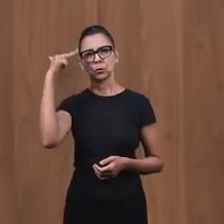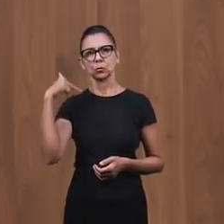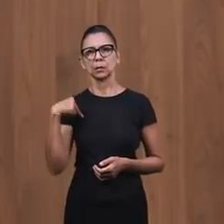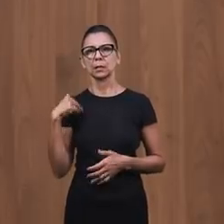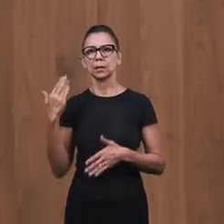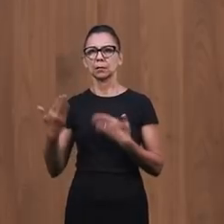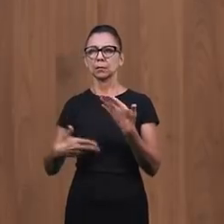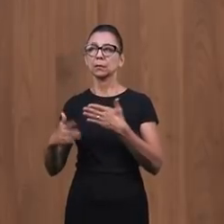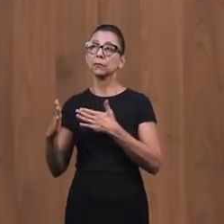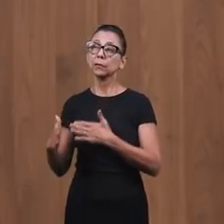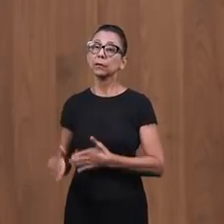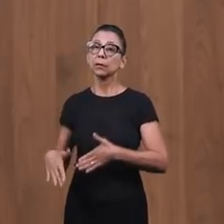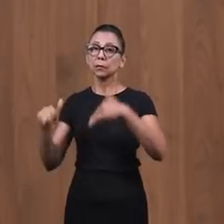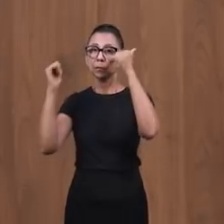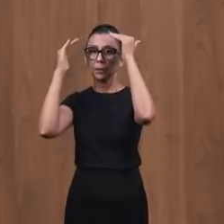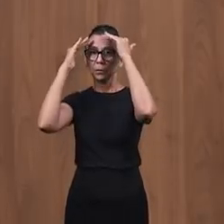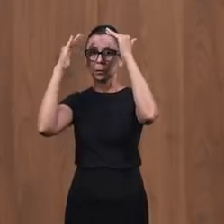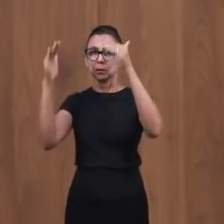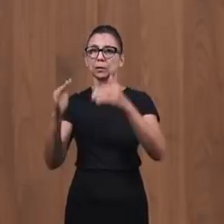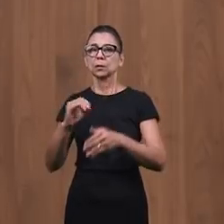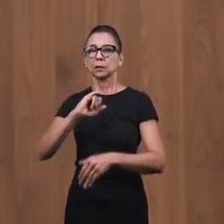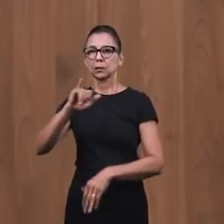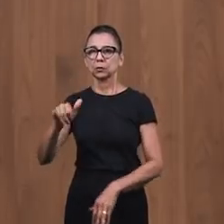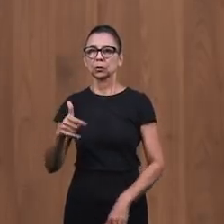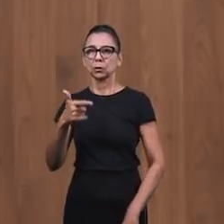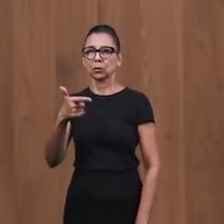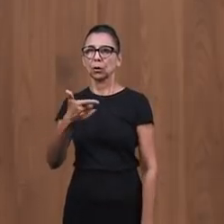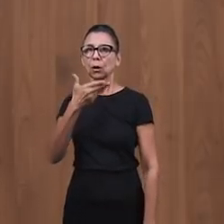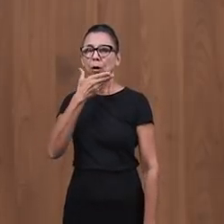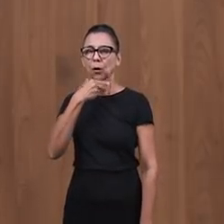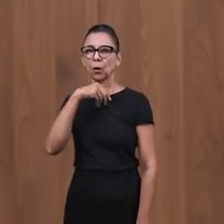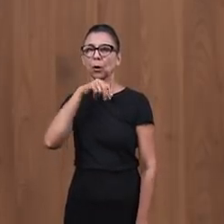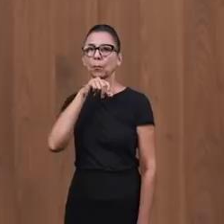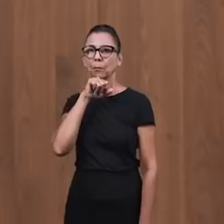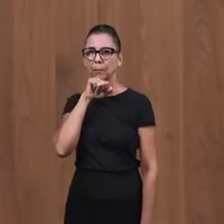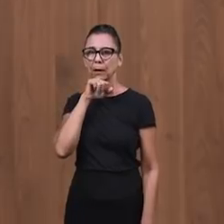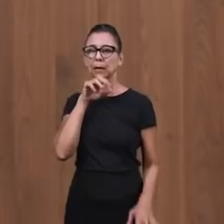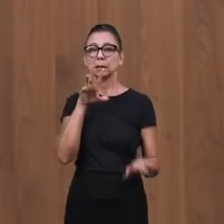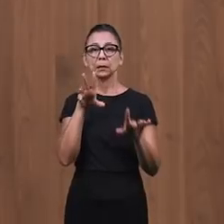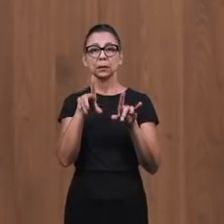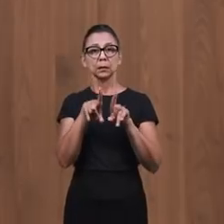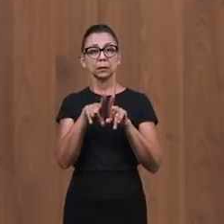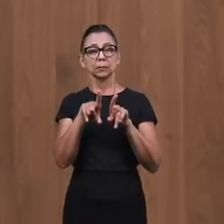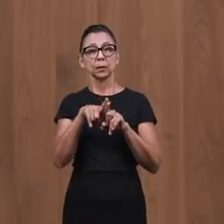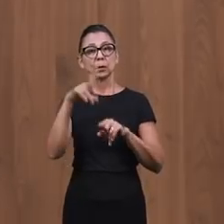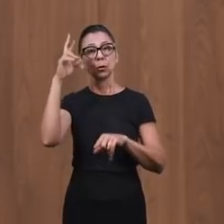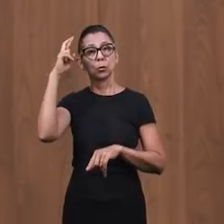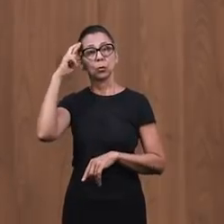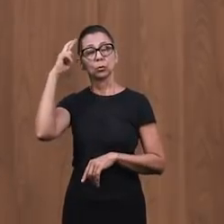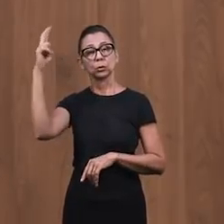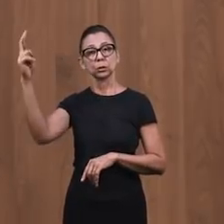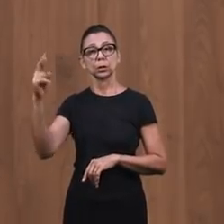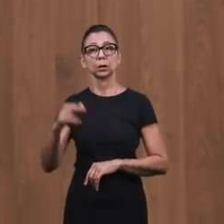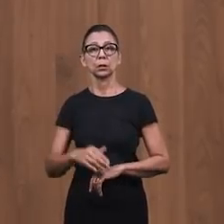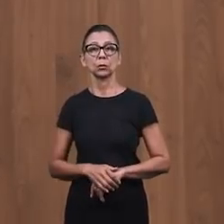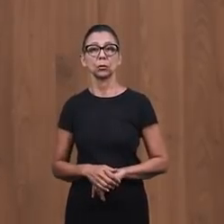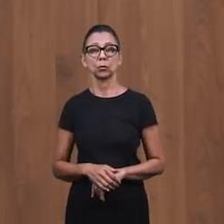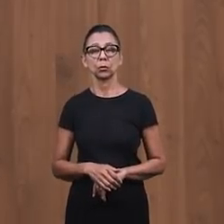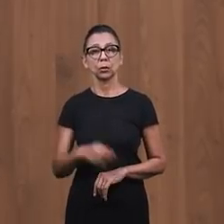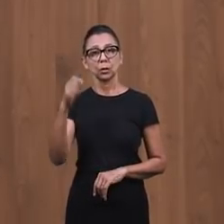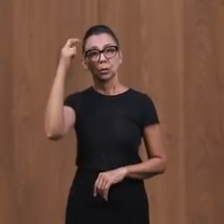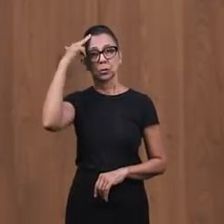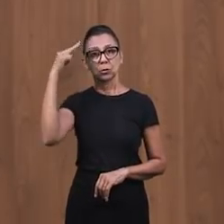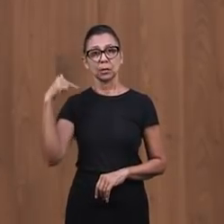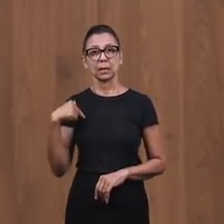que José era um servo fiel, obediente ao seu pai Jacó, e que o Senhor deu